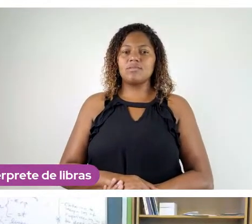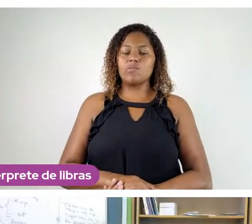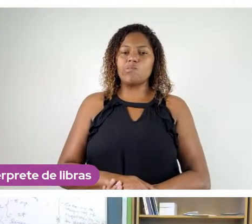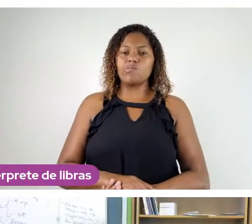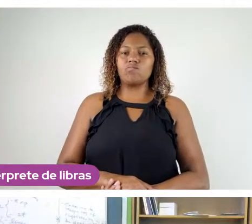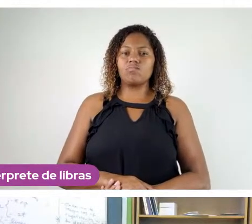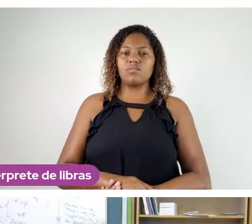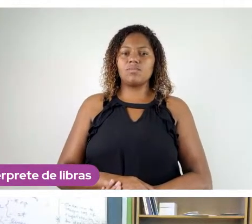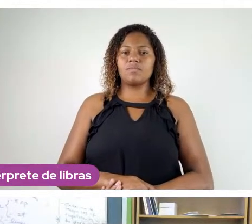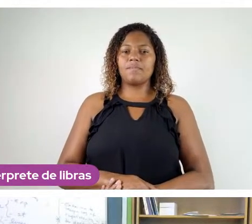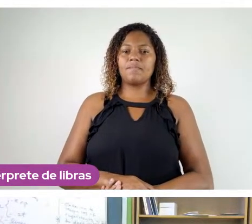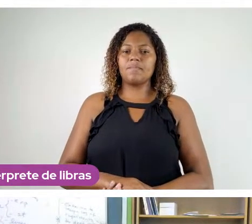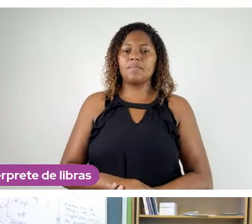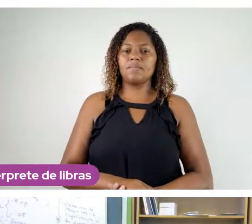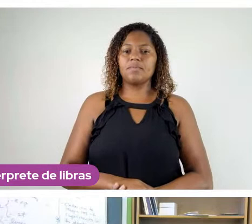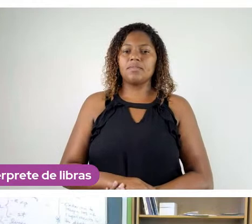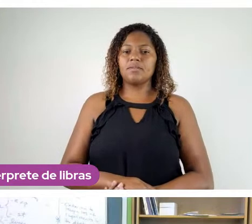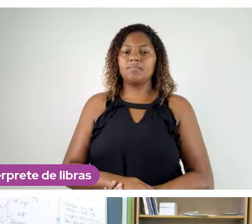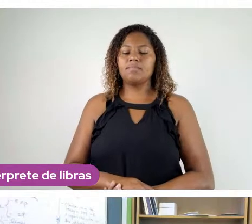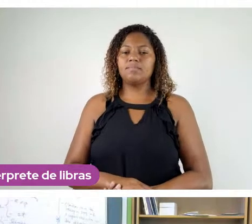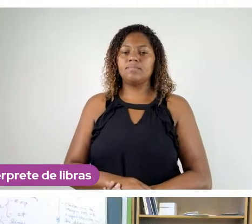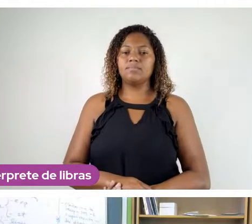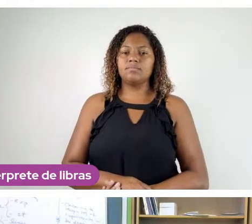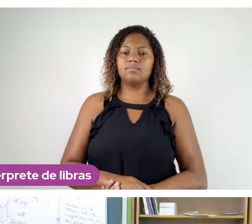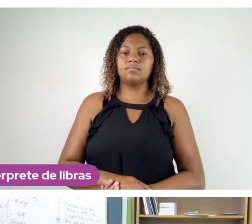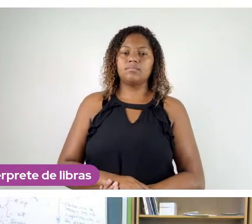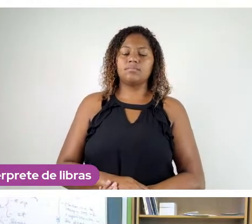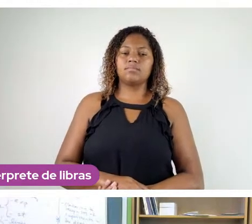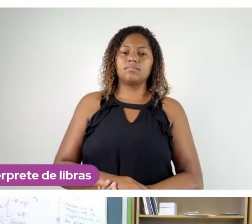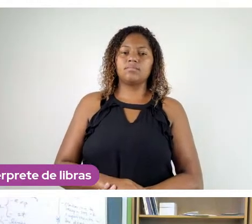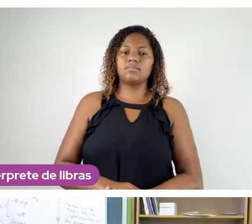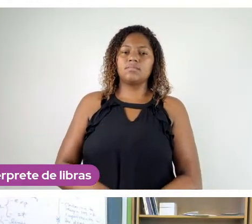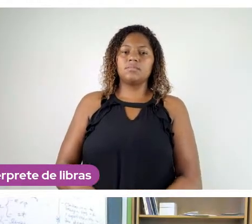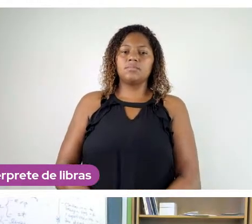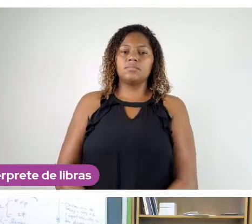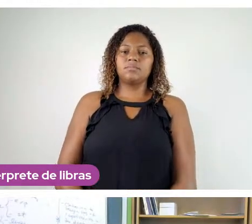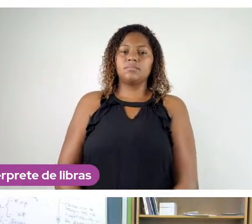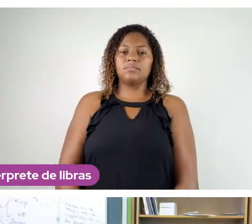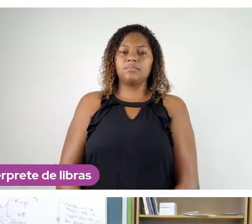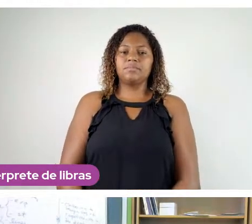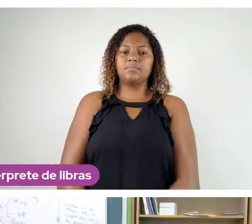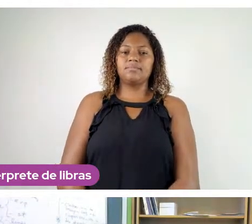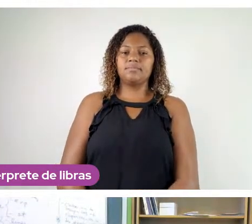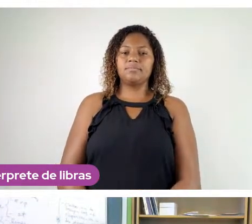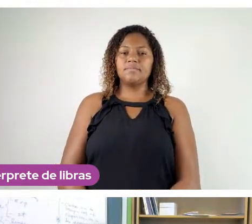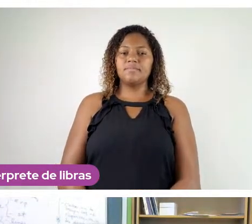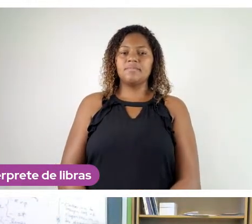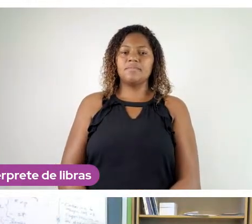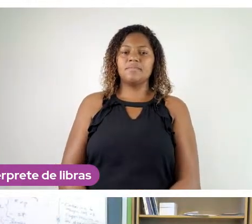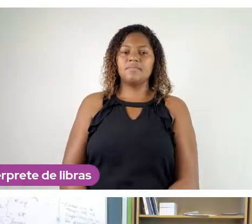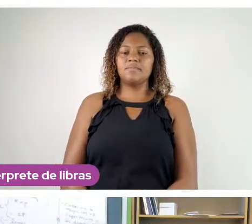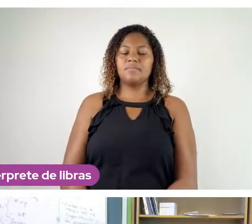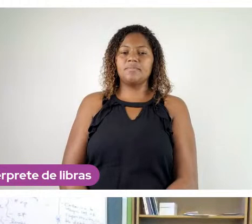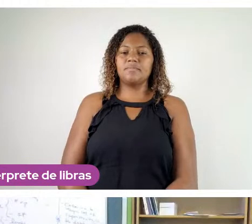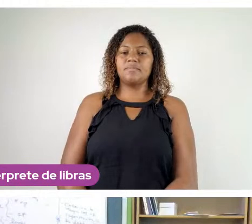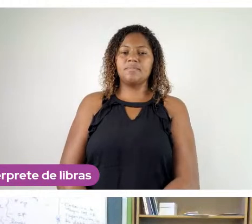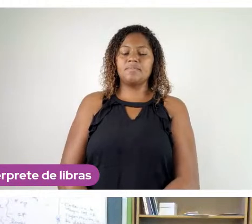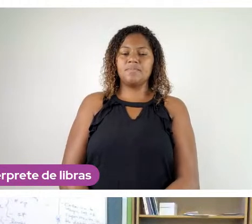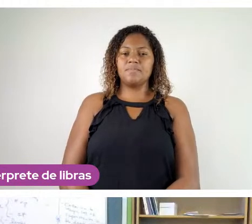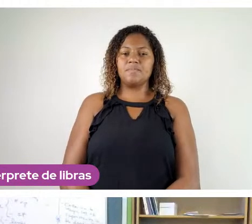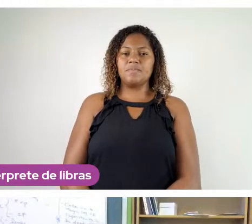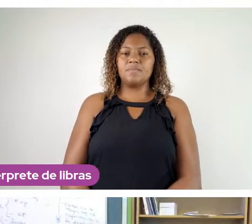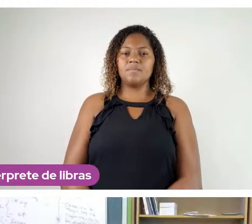solucionar um dos ODS, que todos são extremamente importantes, mas um que é especialmente importante em